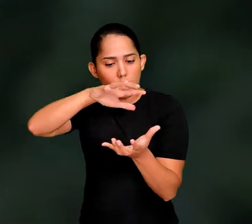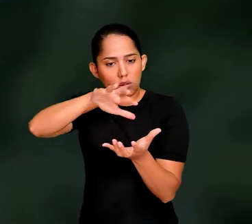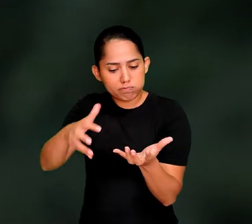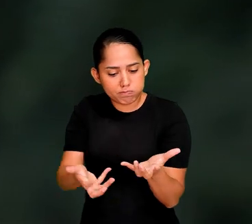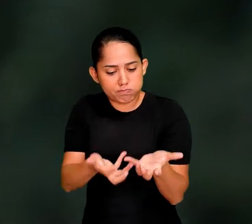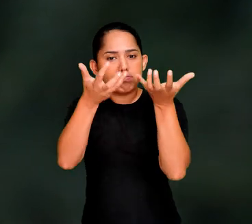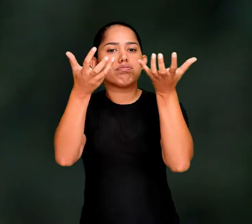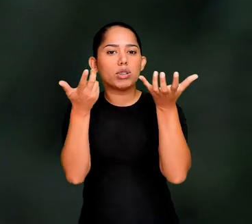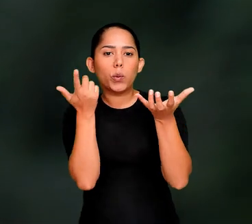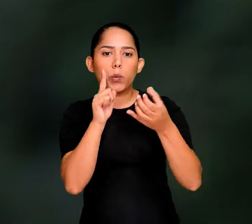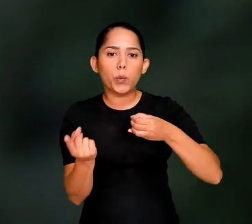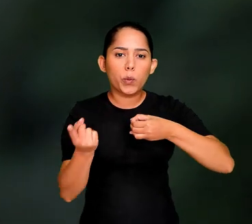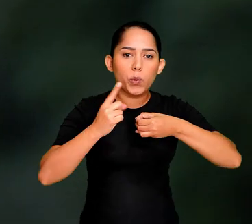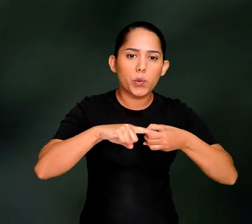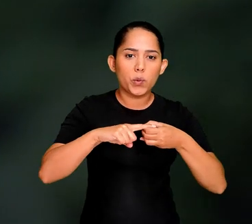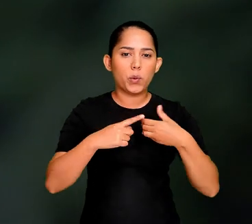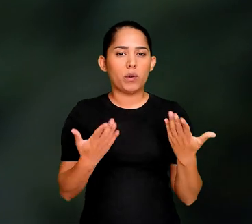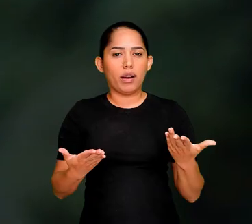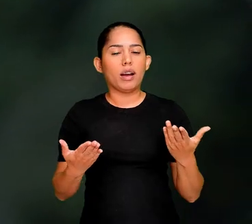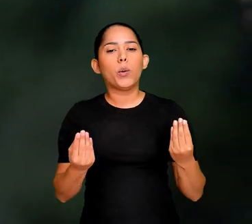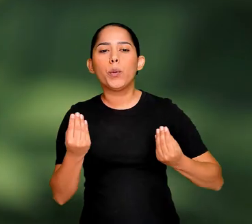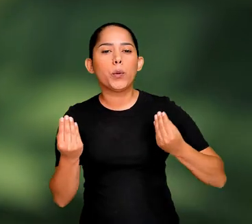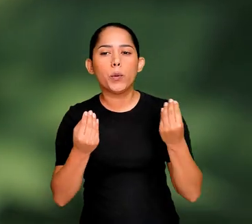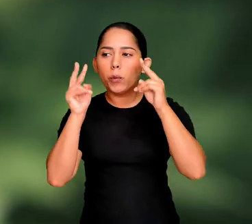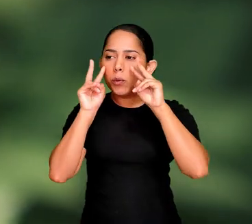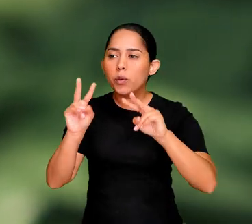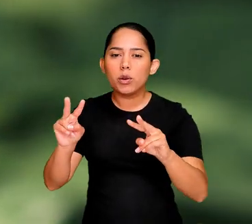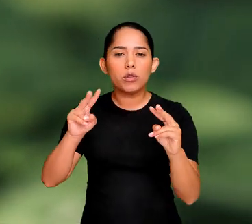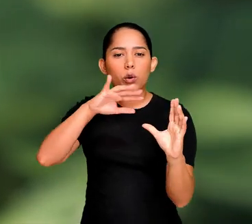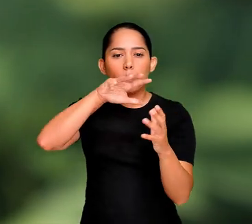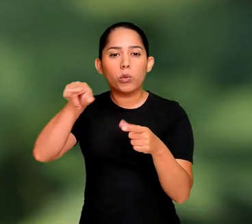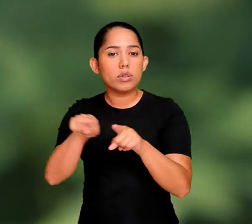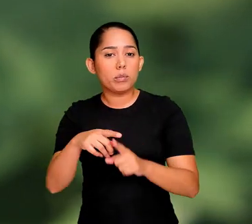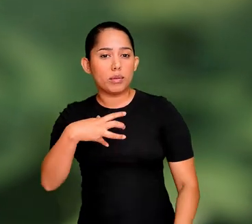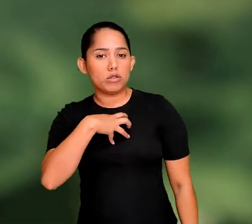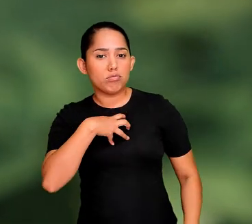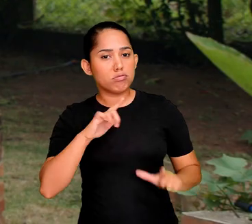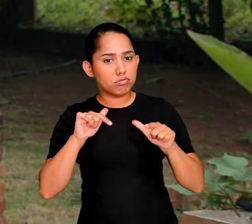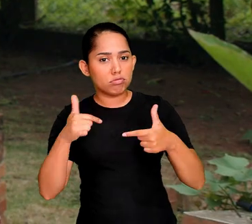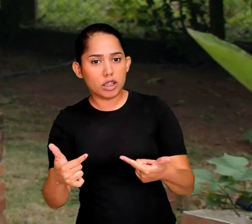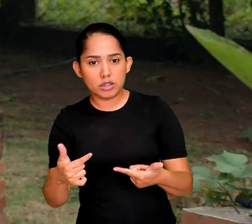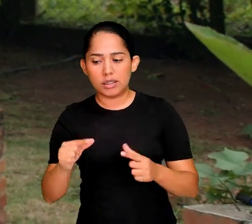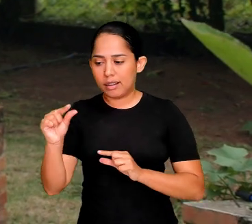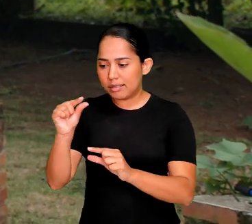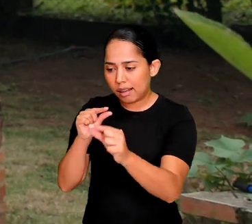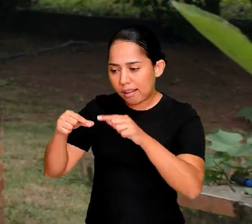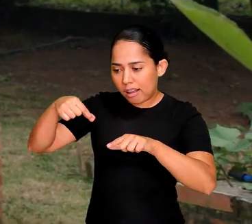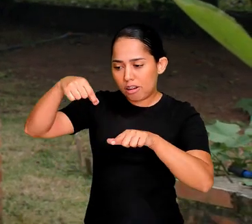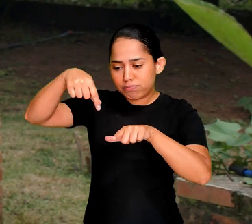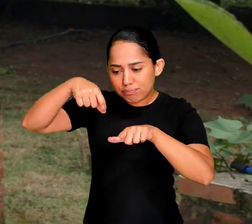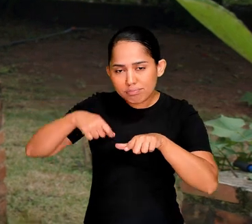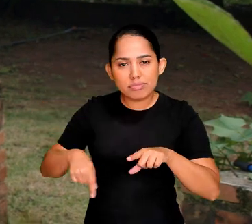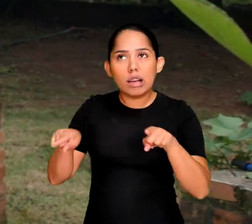planeta, através de uma maneira de ver o mundo, de agir, resgatando sementes, os